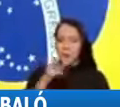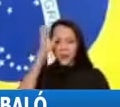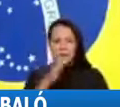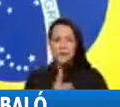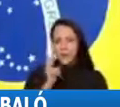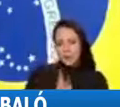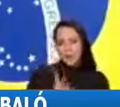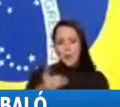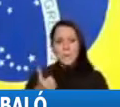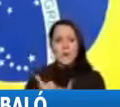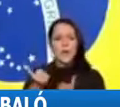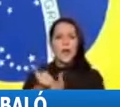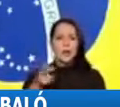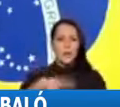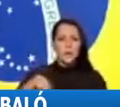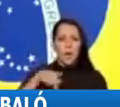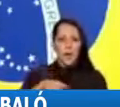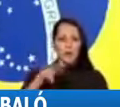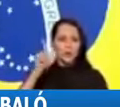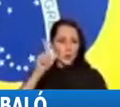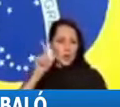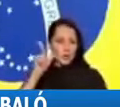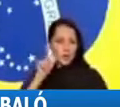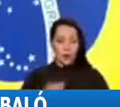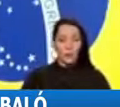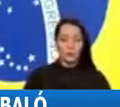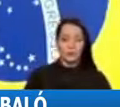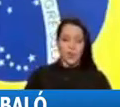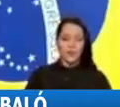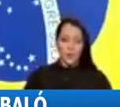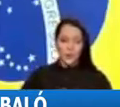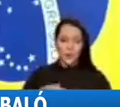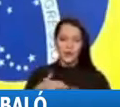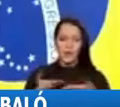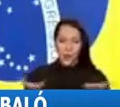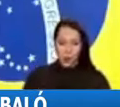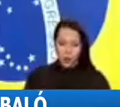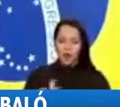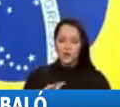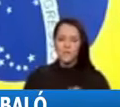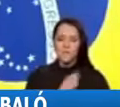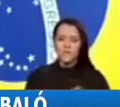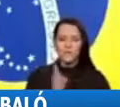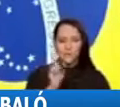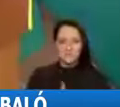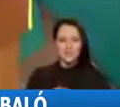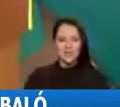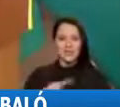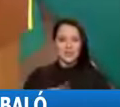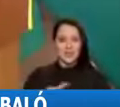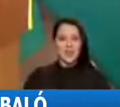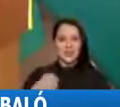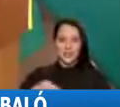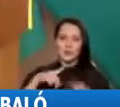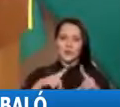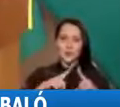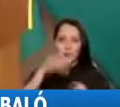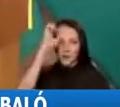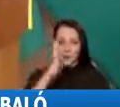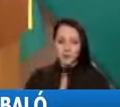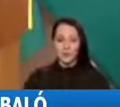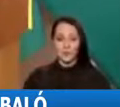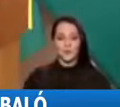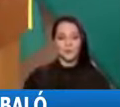e apoio à guiné-bissau e por isso que me encontro hoje aqui nessa cidade no Brasília